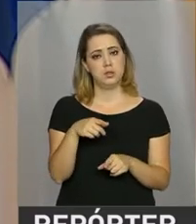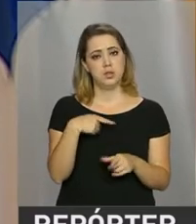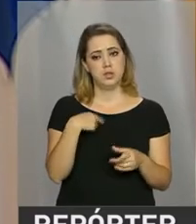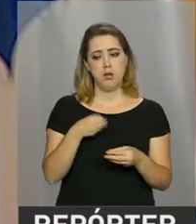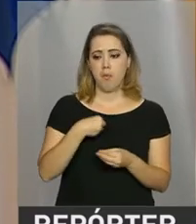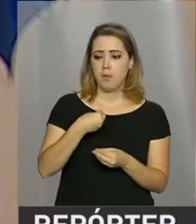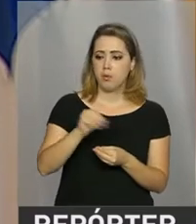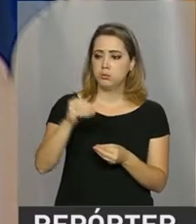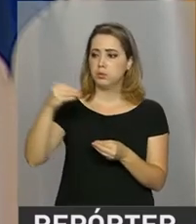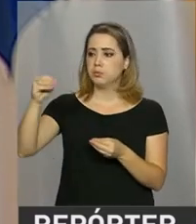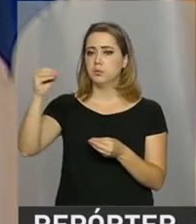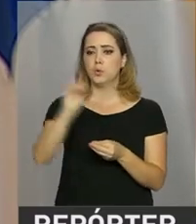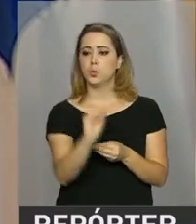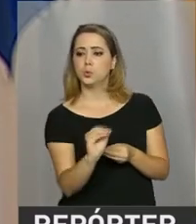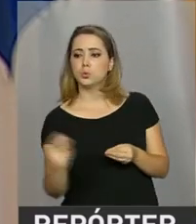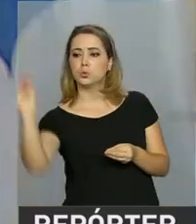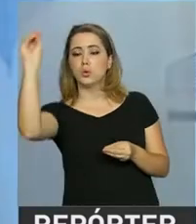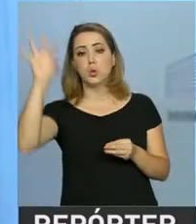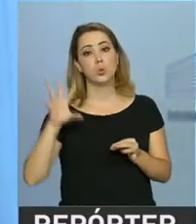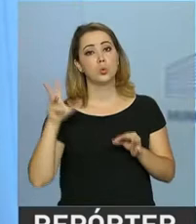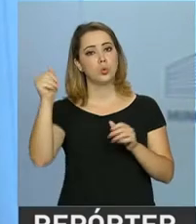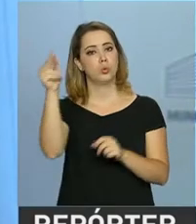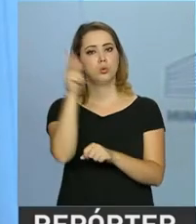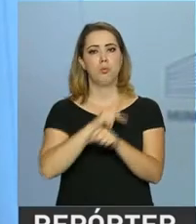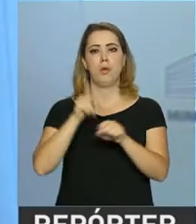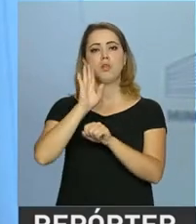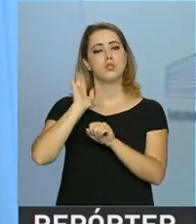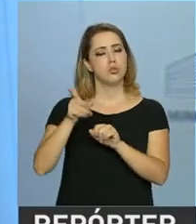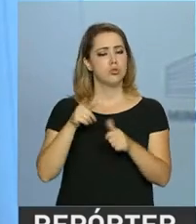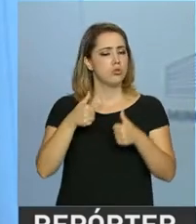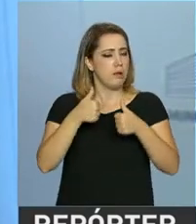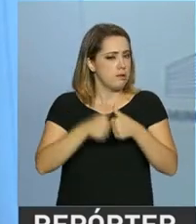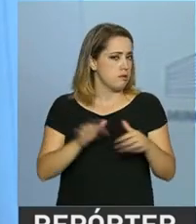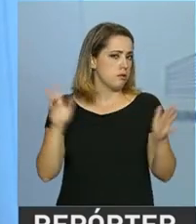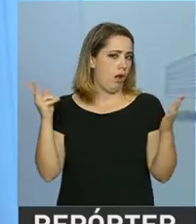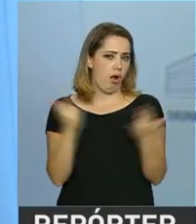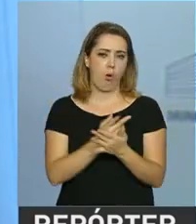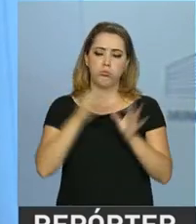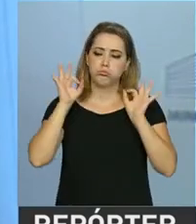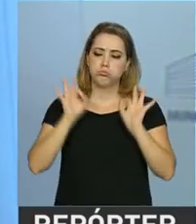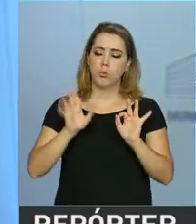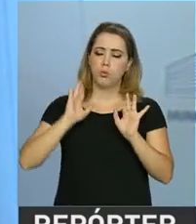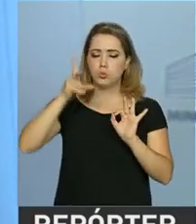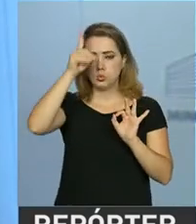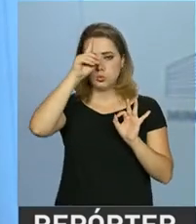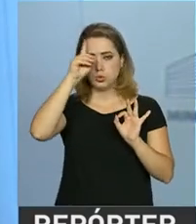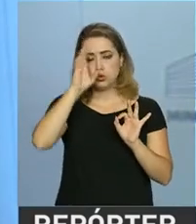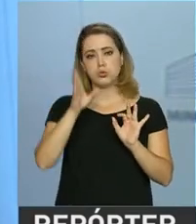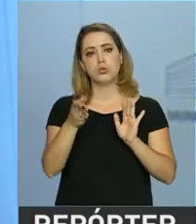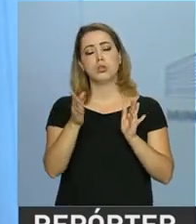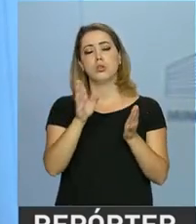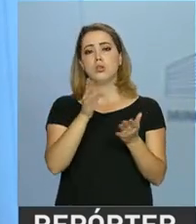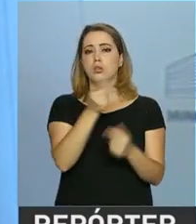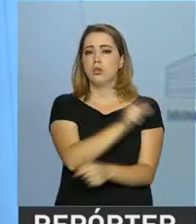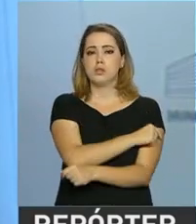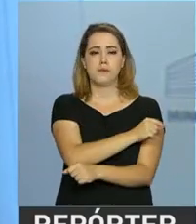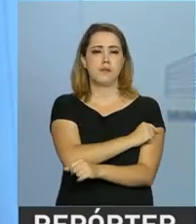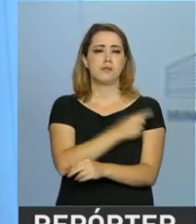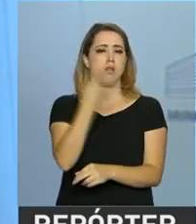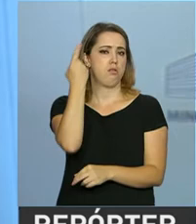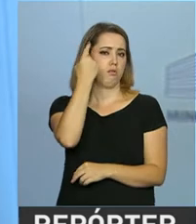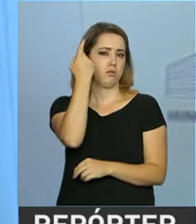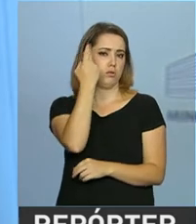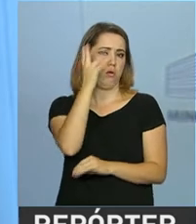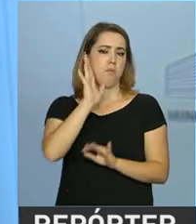distribuição ela já está montado já algum tempo e logística que funciona no dia-a-dia do programa nacional de marcha de vacinas de